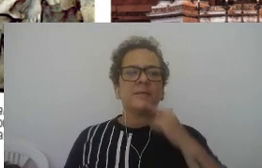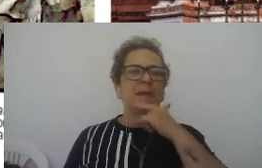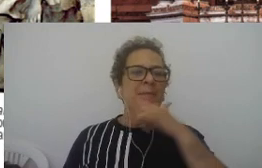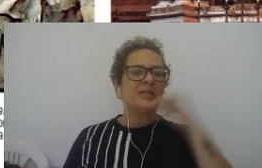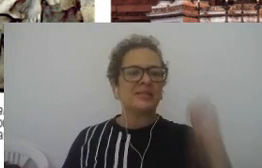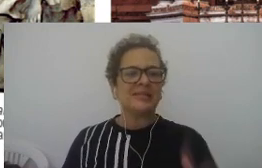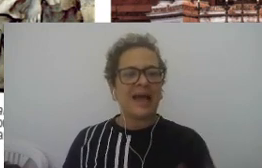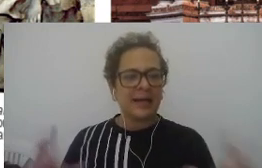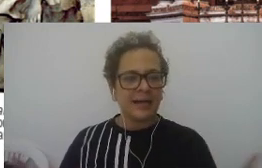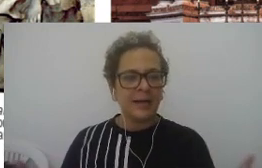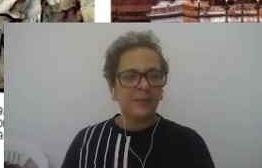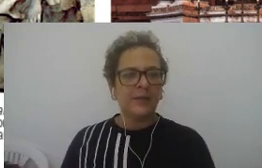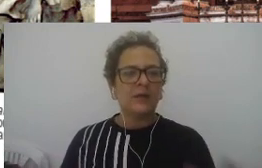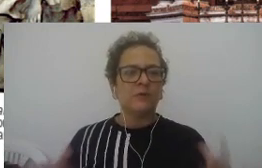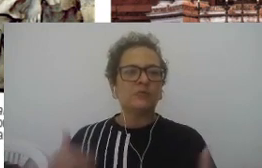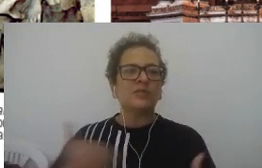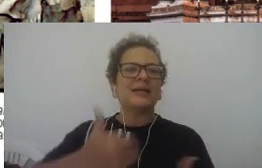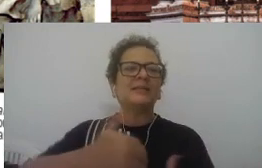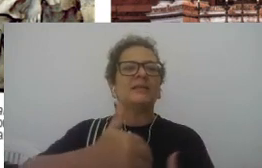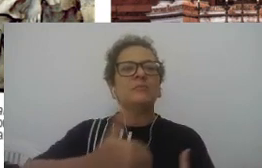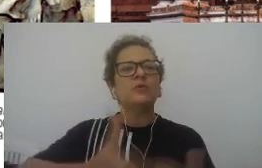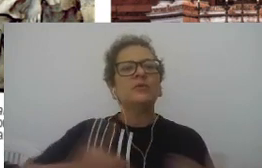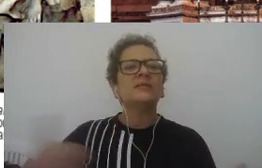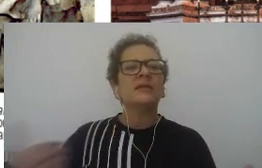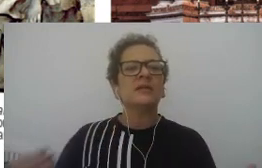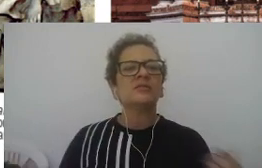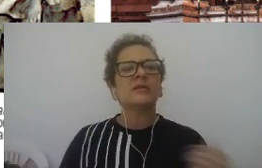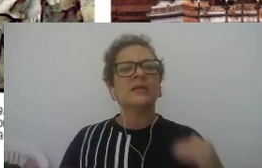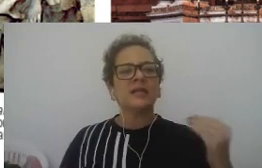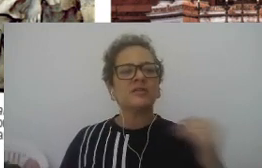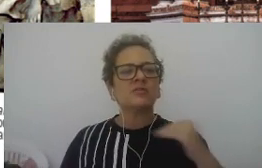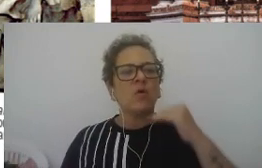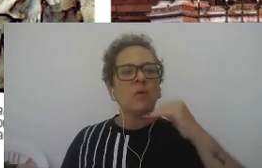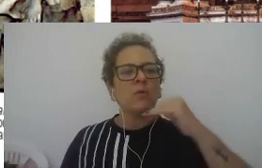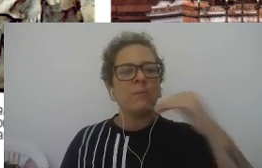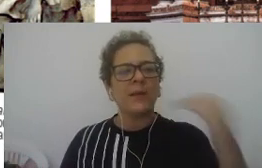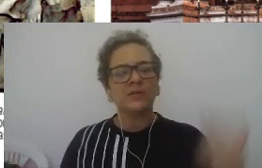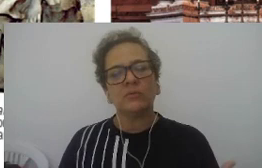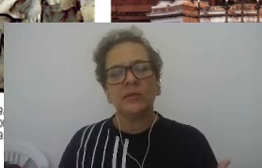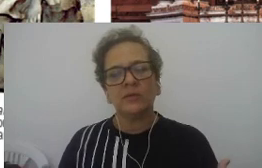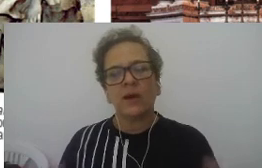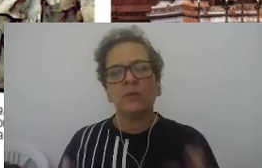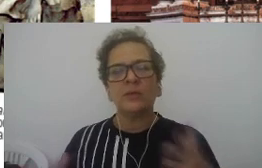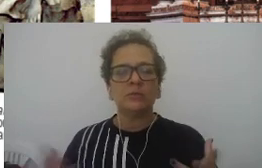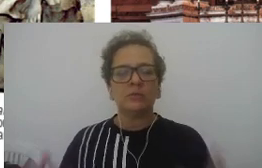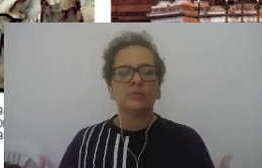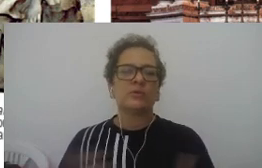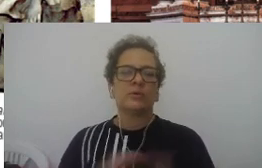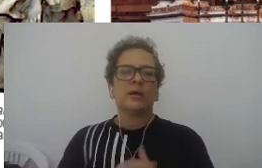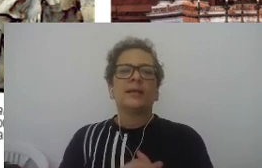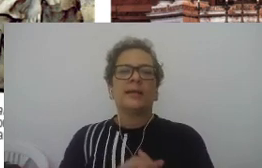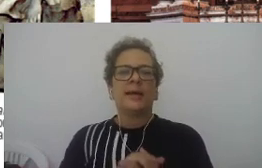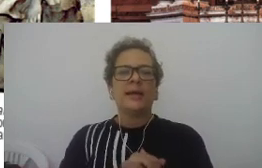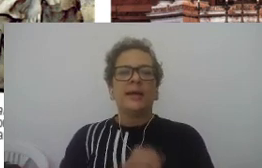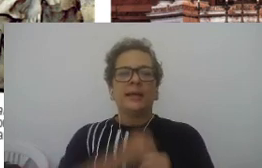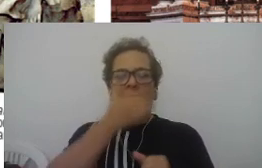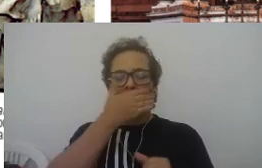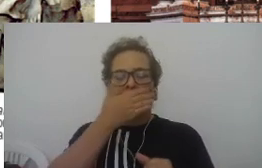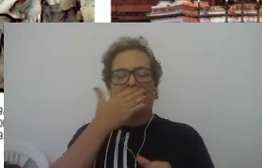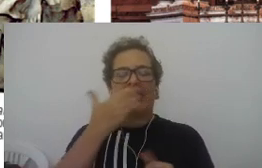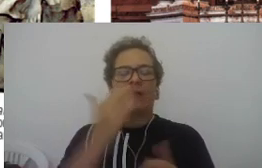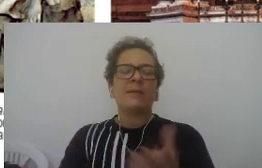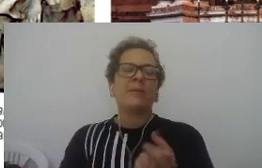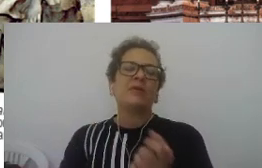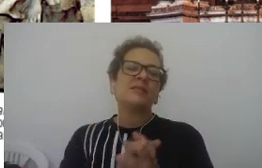para a igreja a imagem Sacra foi utilizado em Muitas igrejas igrejas como parte do ritual litúrgico né